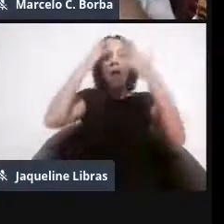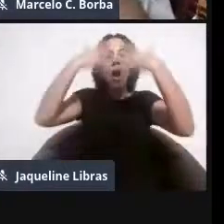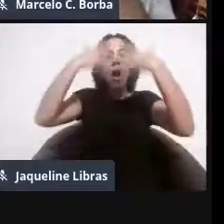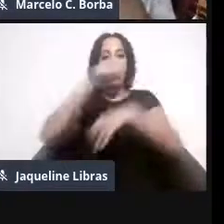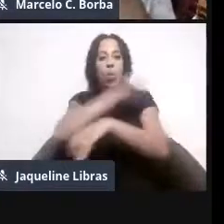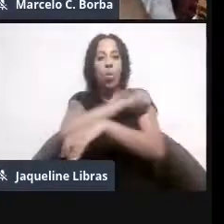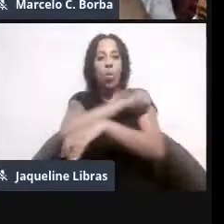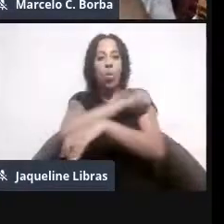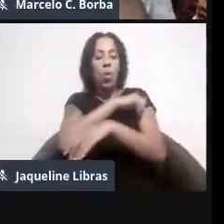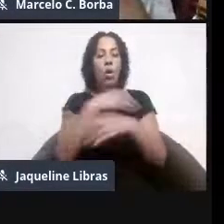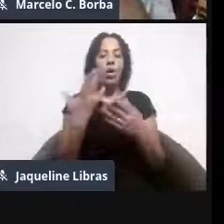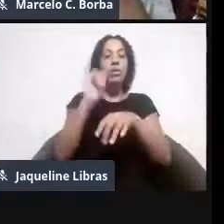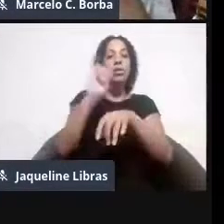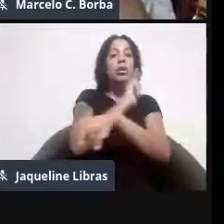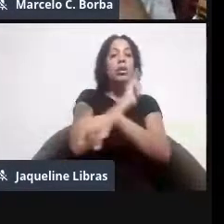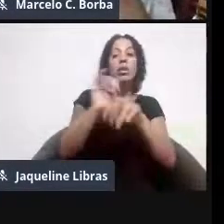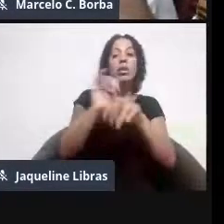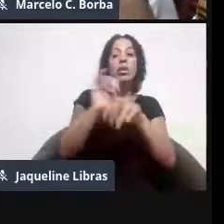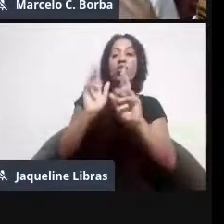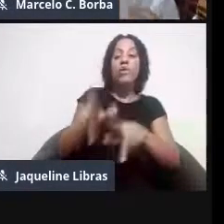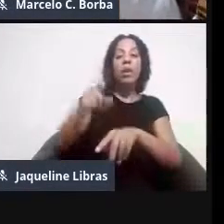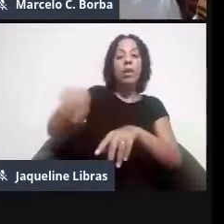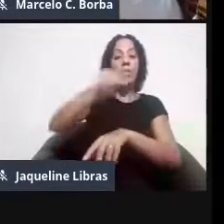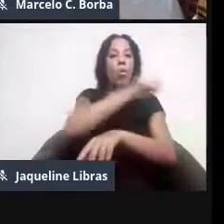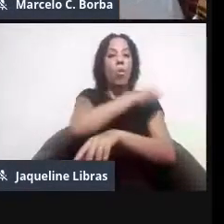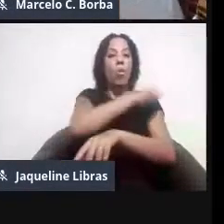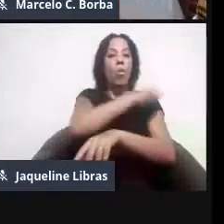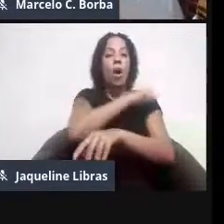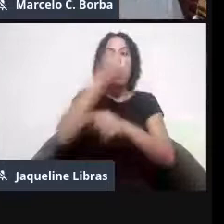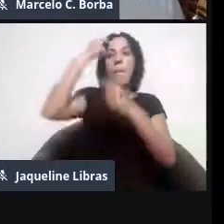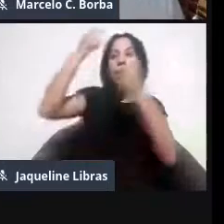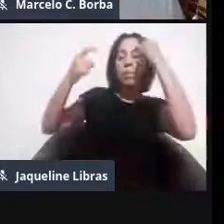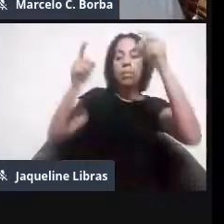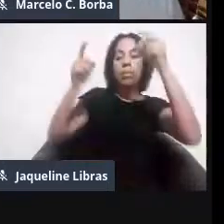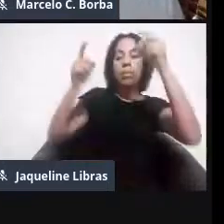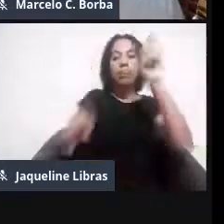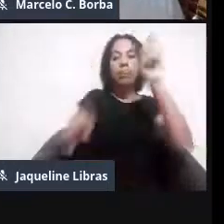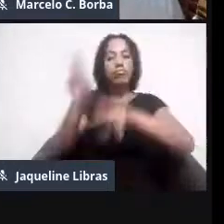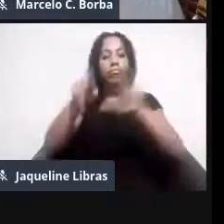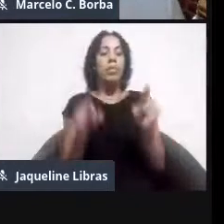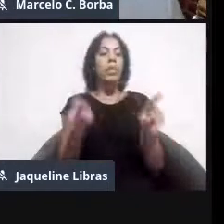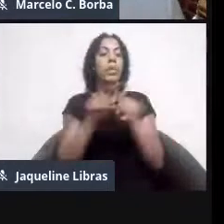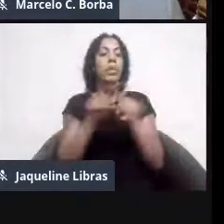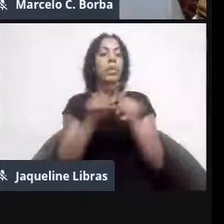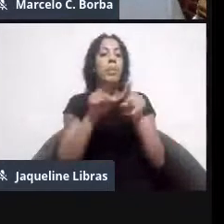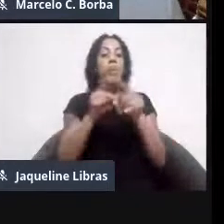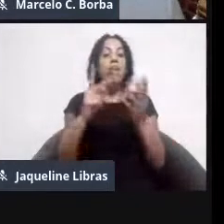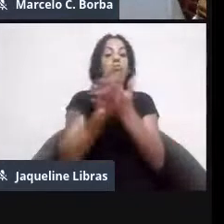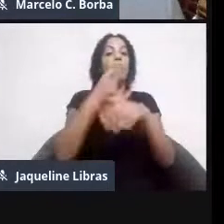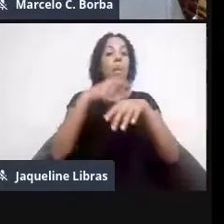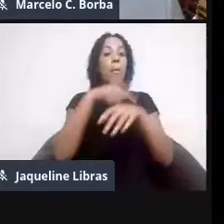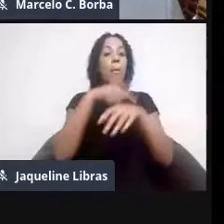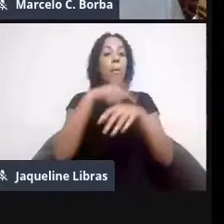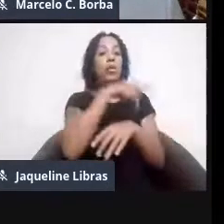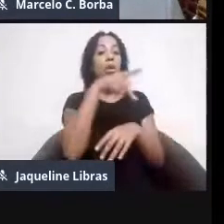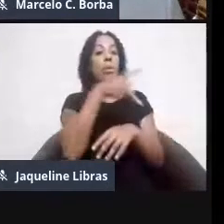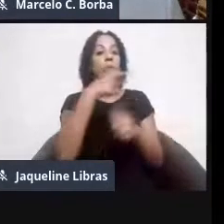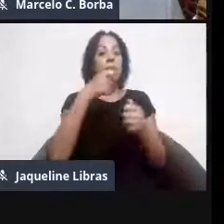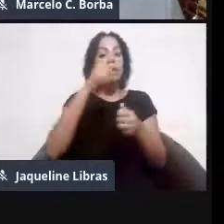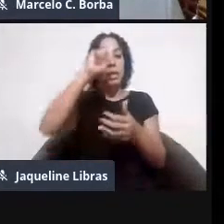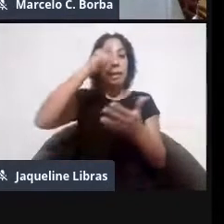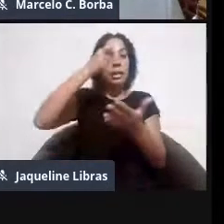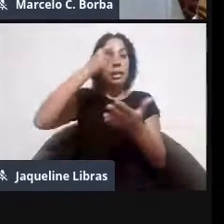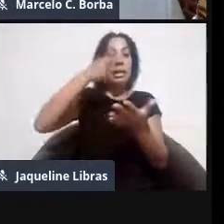estratégias diferentes que os estudantes pensaram, situações em que o professor teve que tomar uma decisão que não